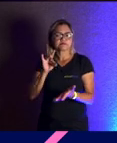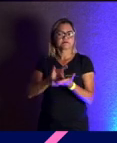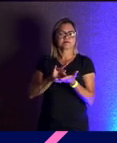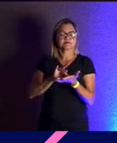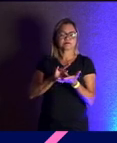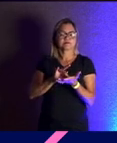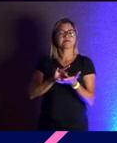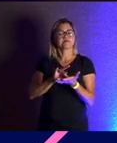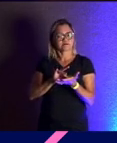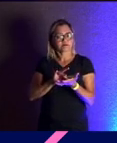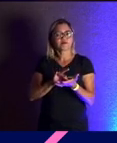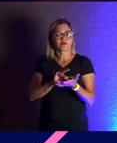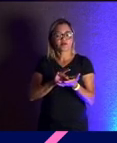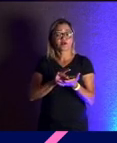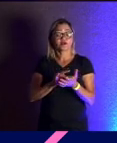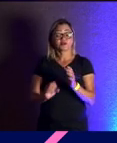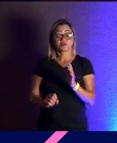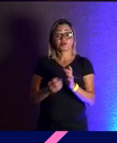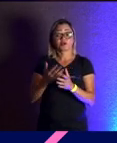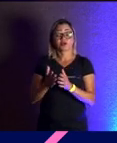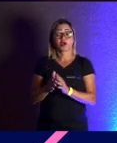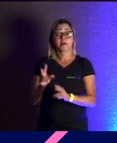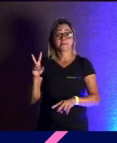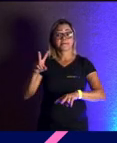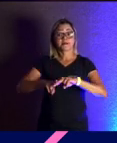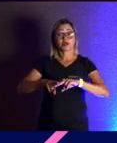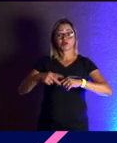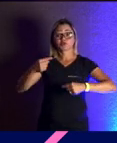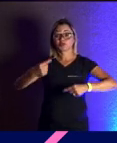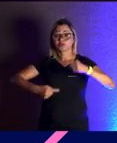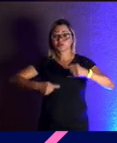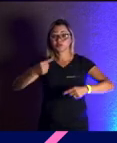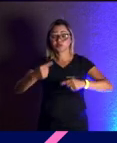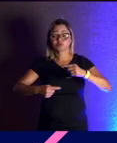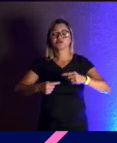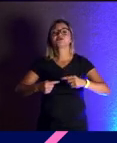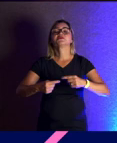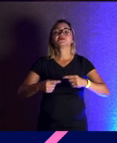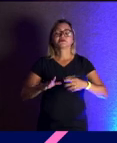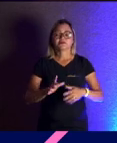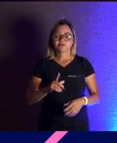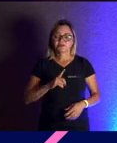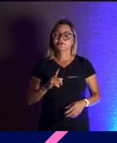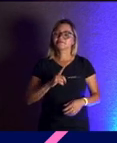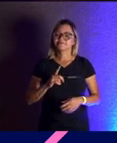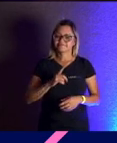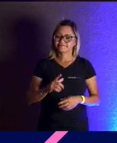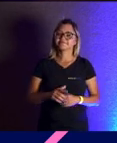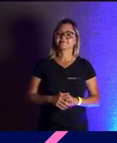robustas e evitáveis. Enfim, empresas políticas haviam sido